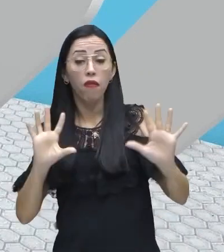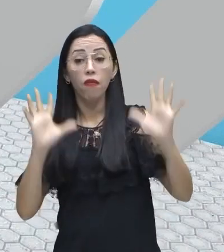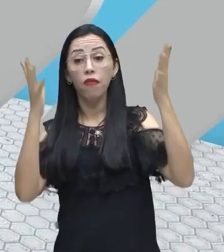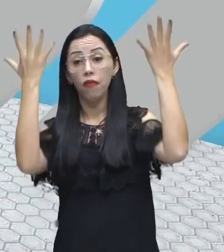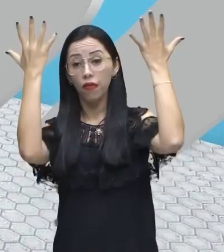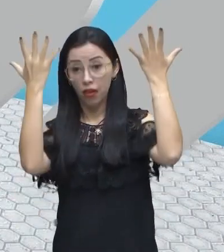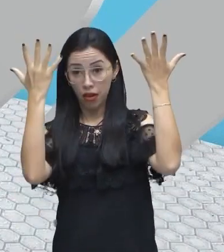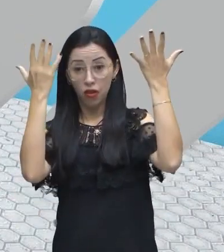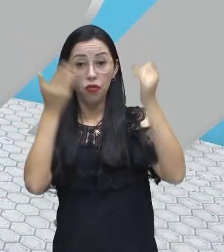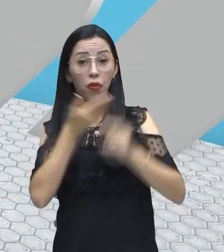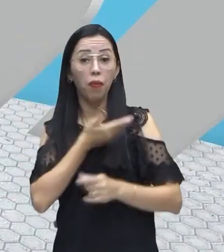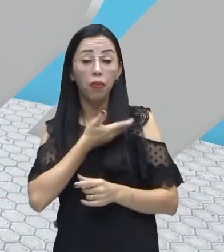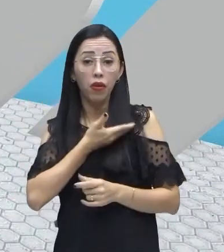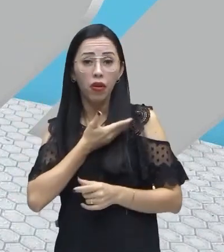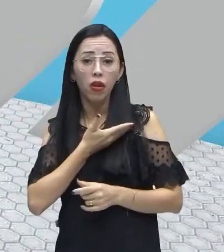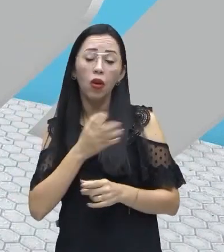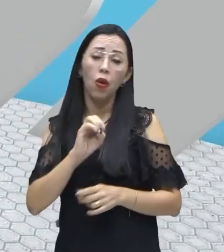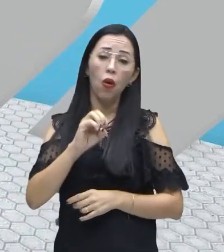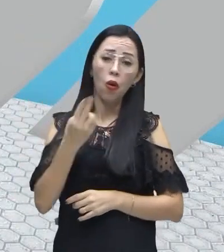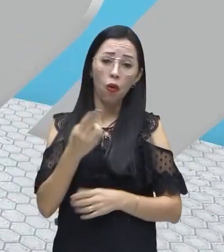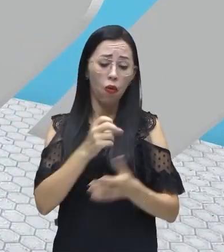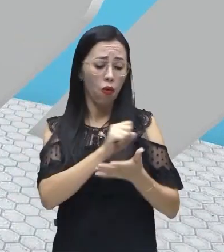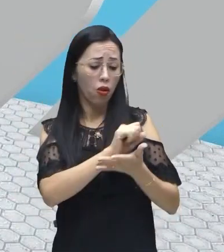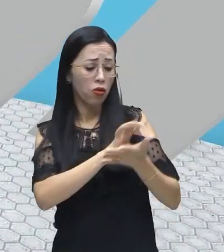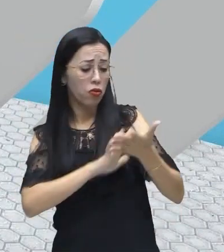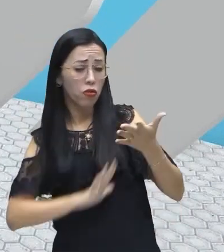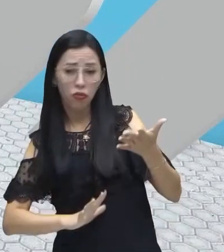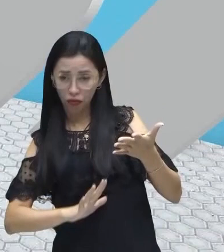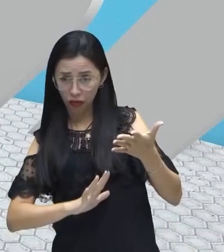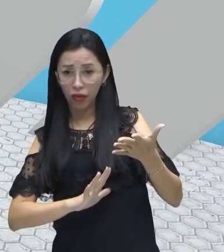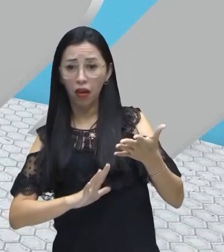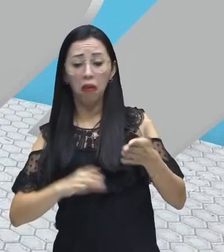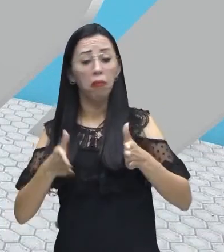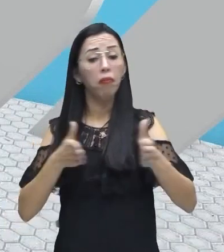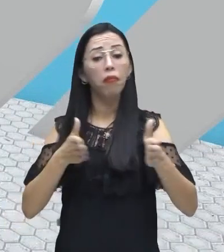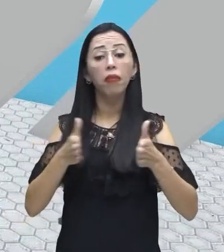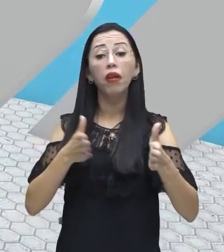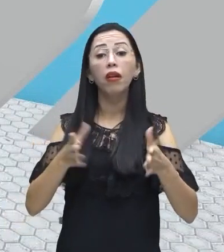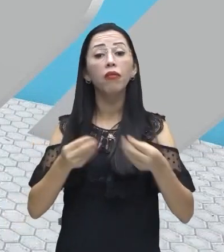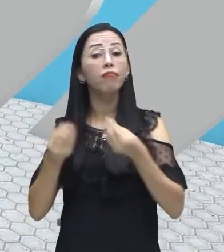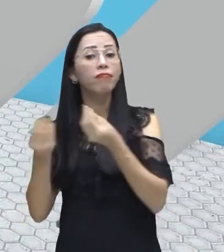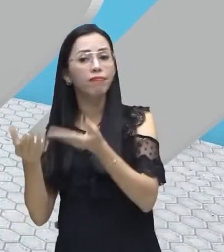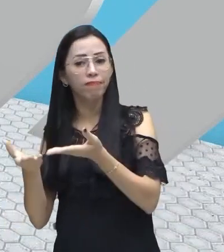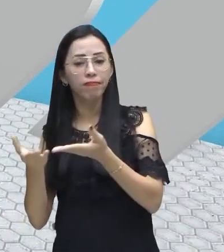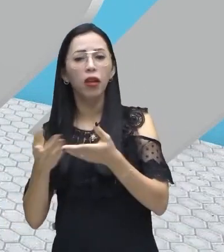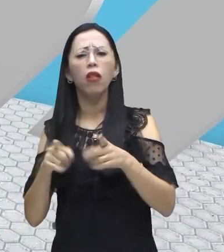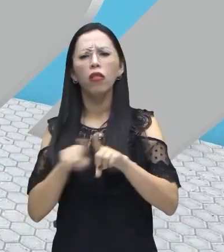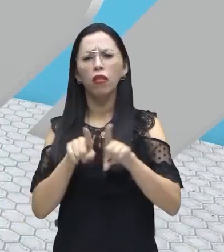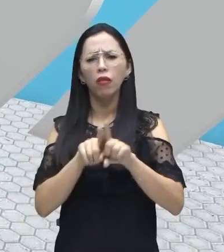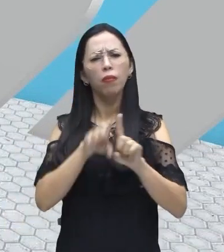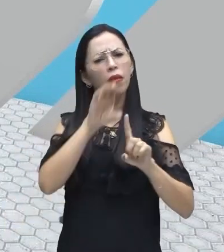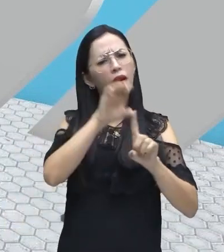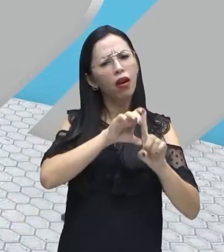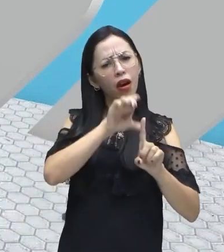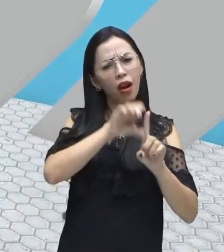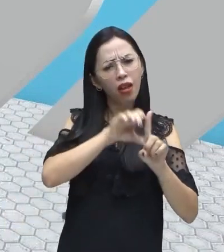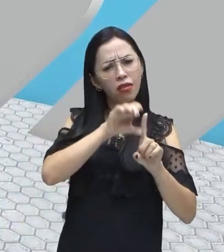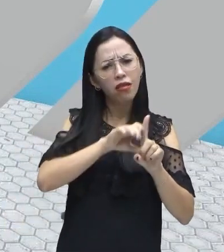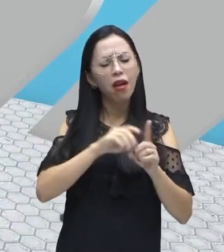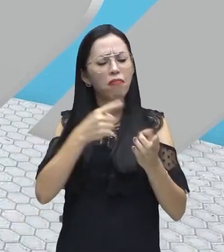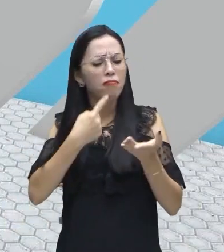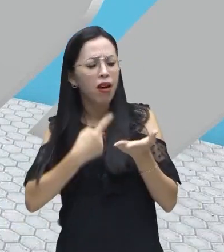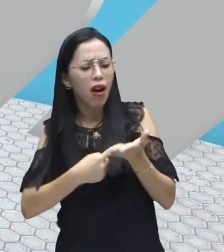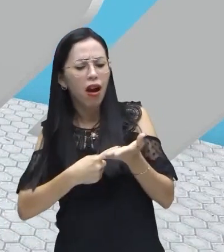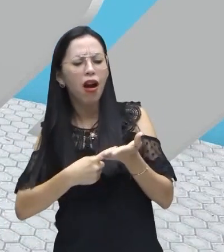atenção em relação a alguma atividade que a professora passou e o período dela. Quando você usa o calendário para marcar o aniversário de alguém,